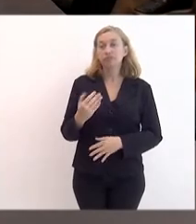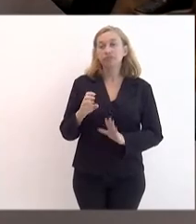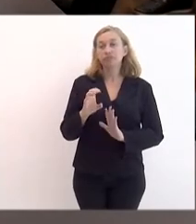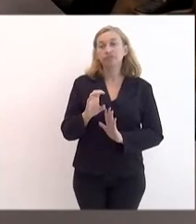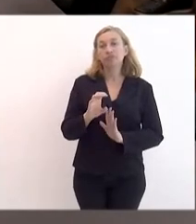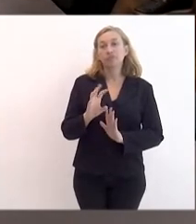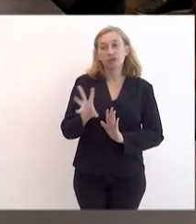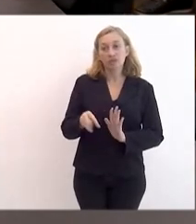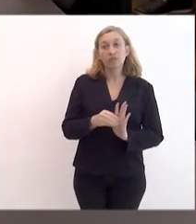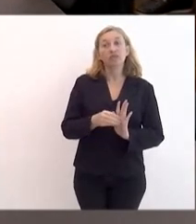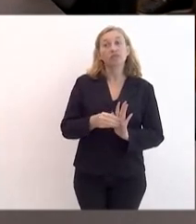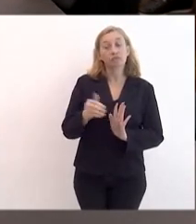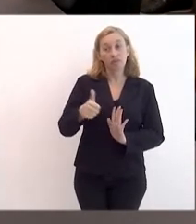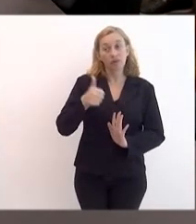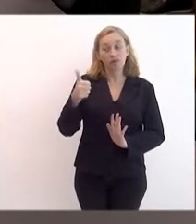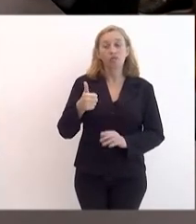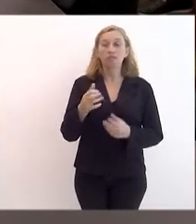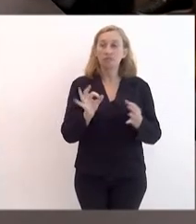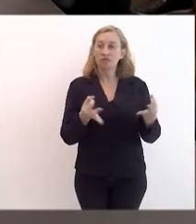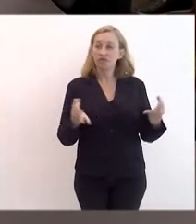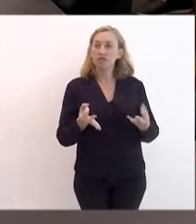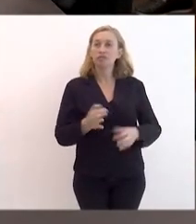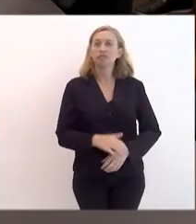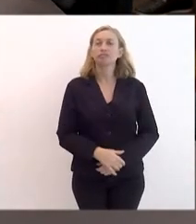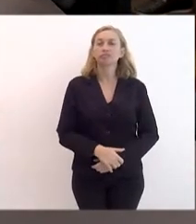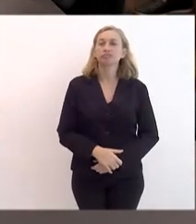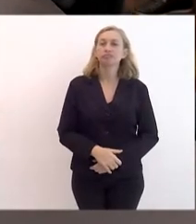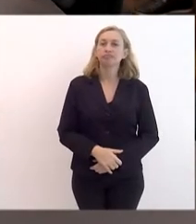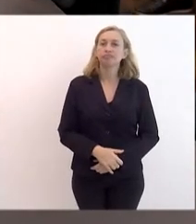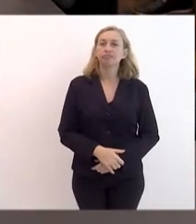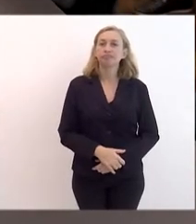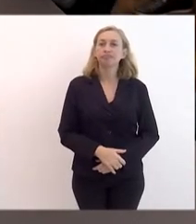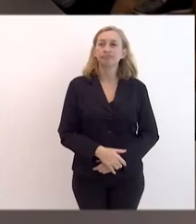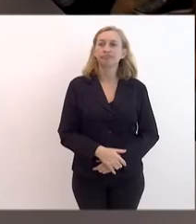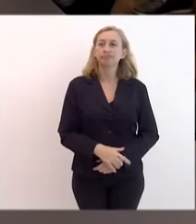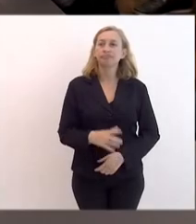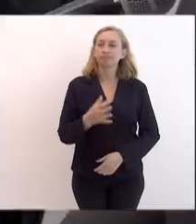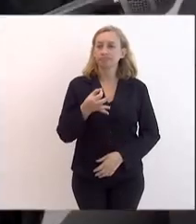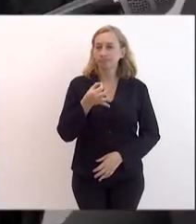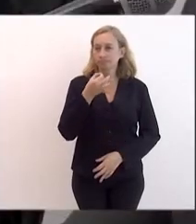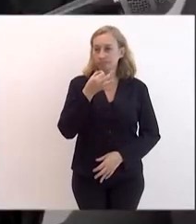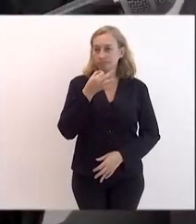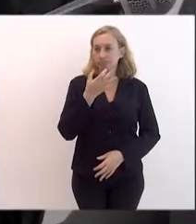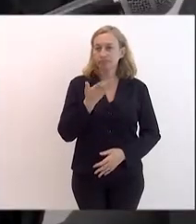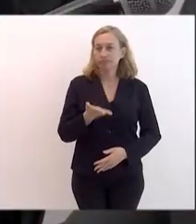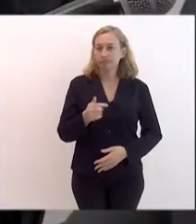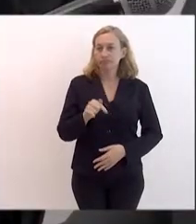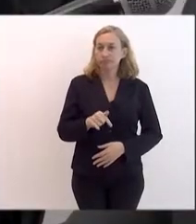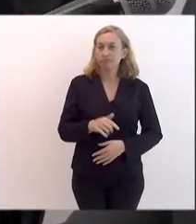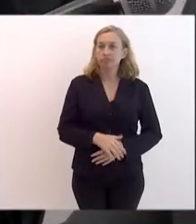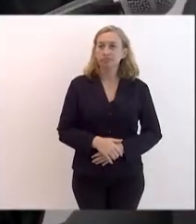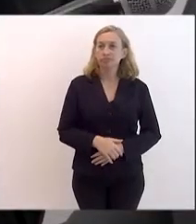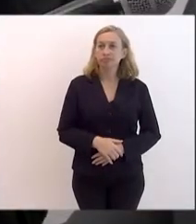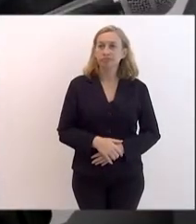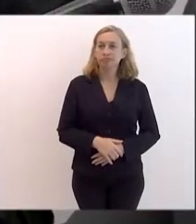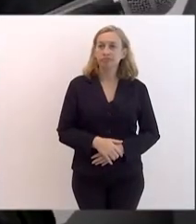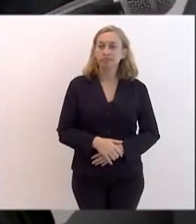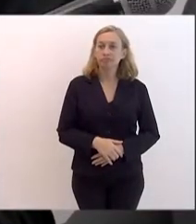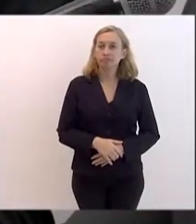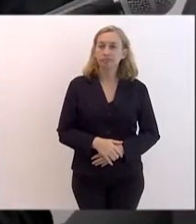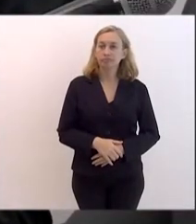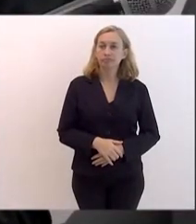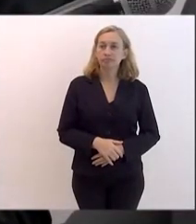também. Perfeito. Acho que é sempre bom. Ok. Mas eu tenho uma sugestão aqui de supressão. Não sei se